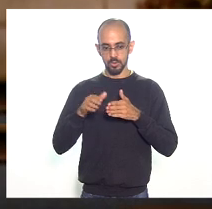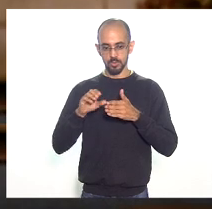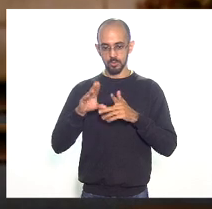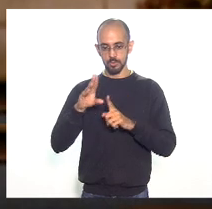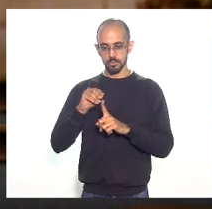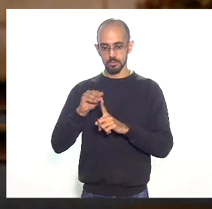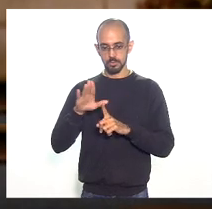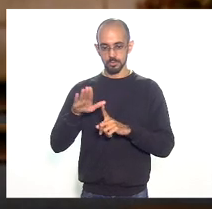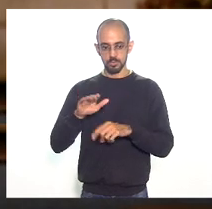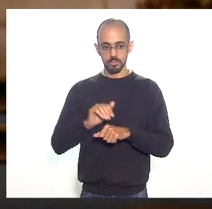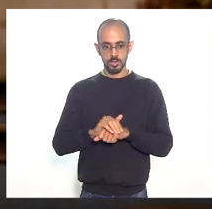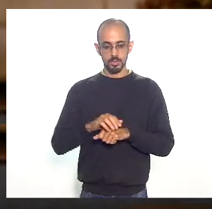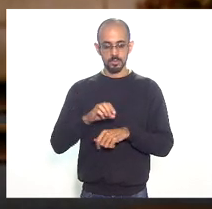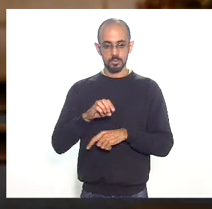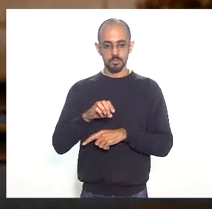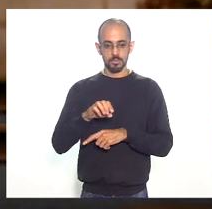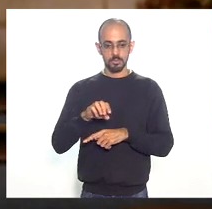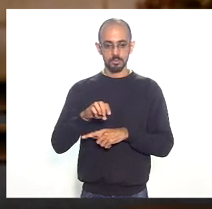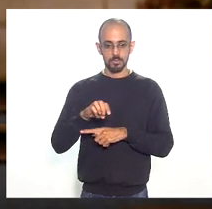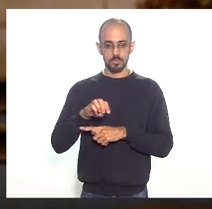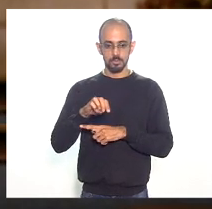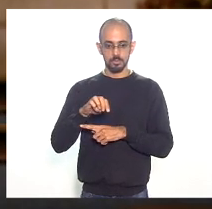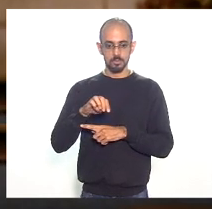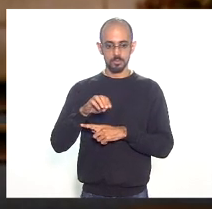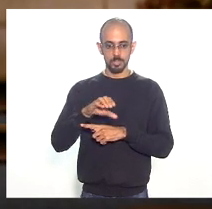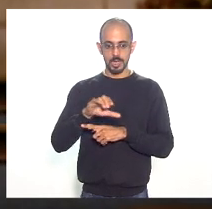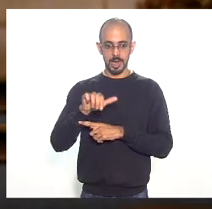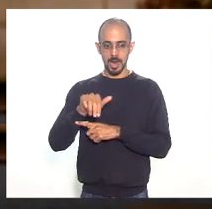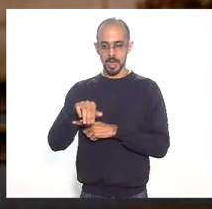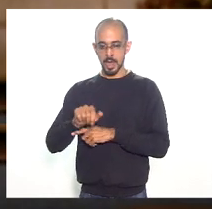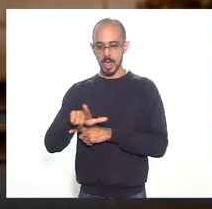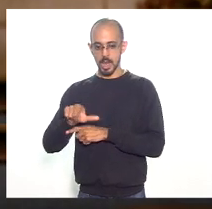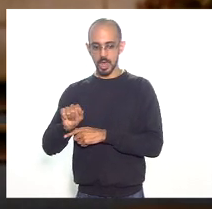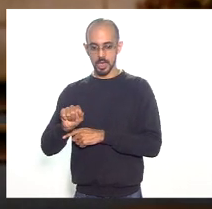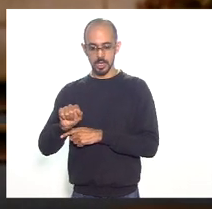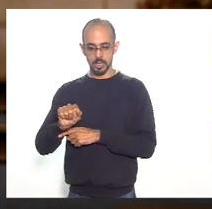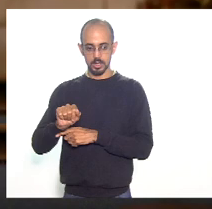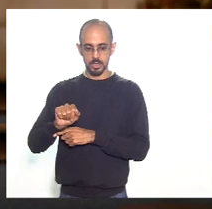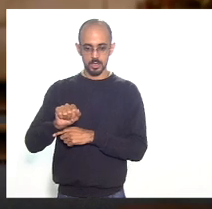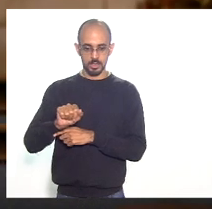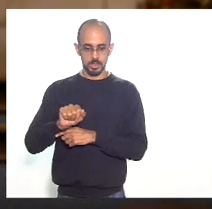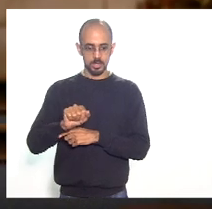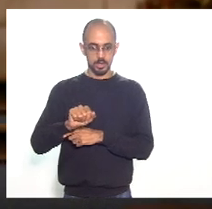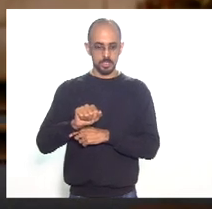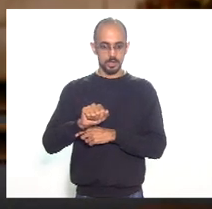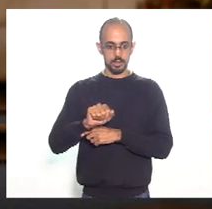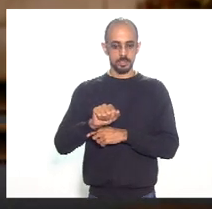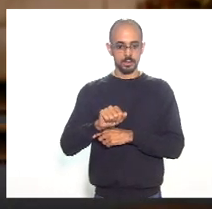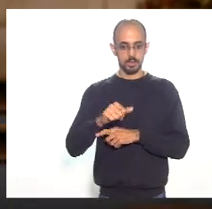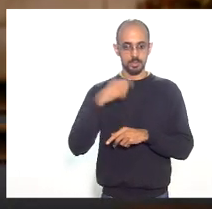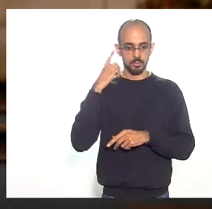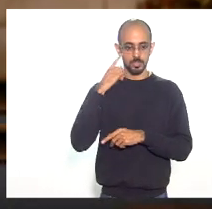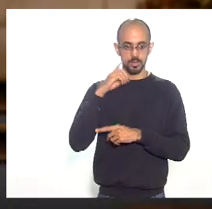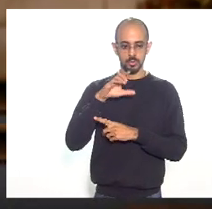Marcelo Dino deputado Márcio Canela deputado Márcio Canela